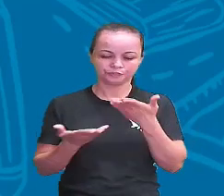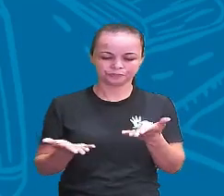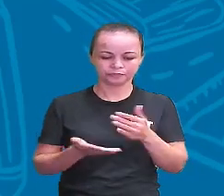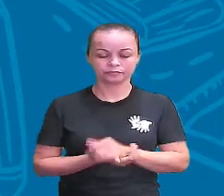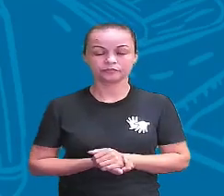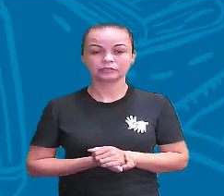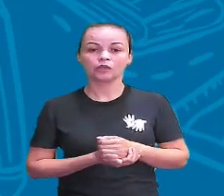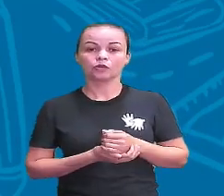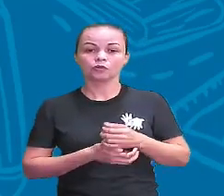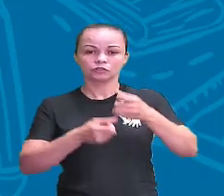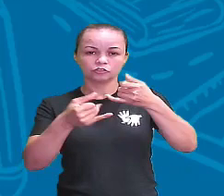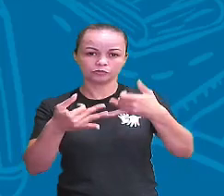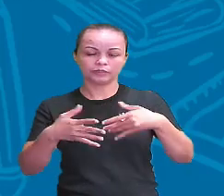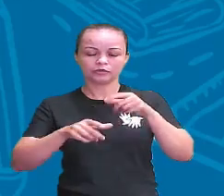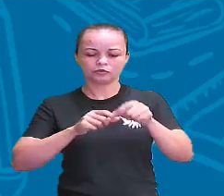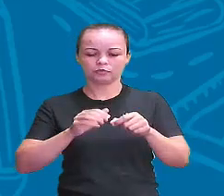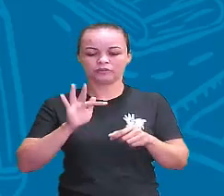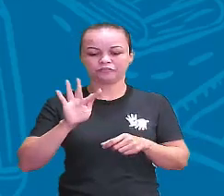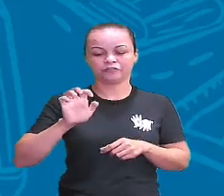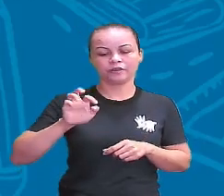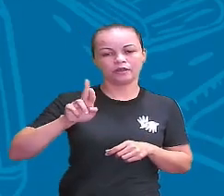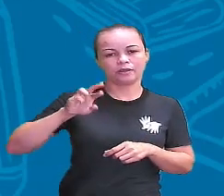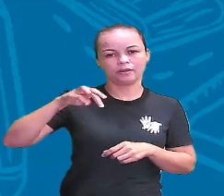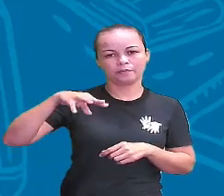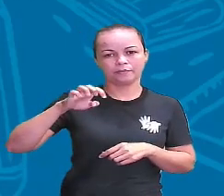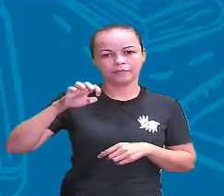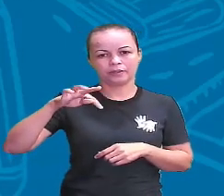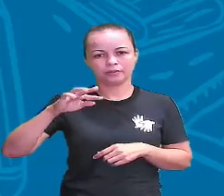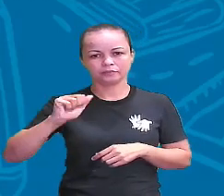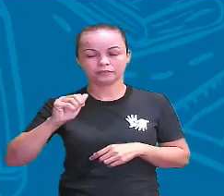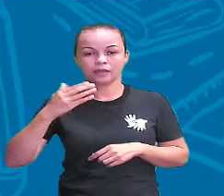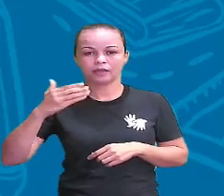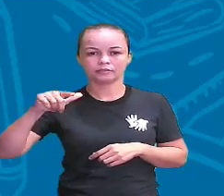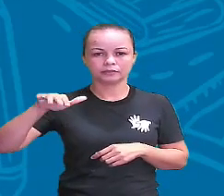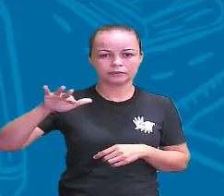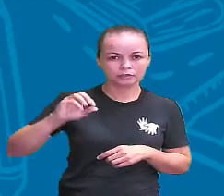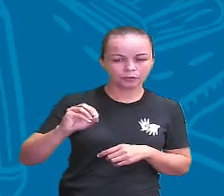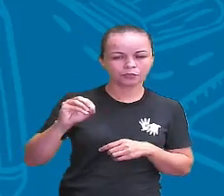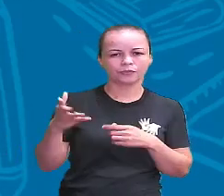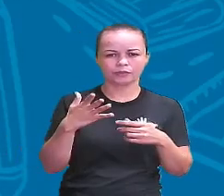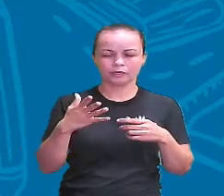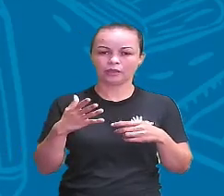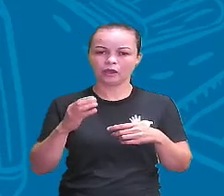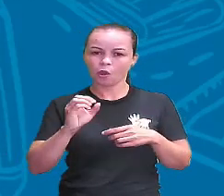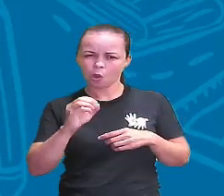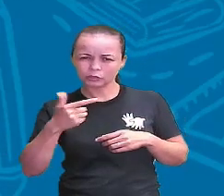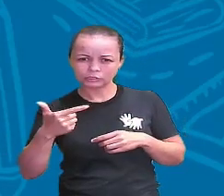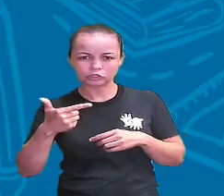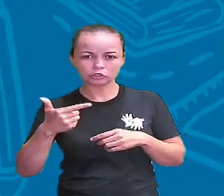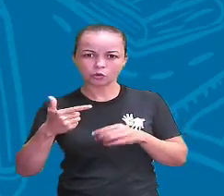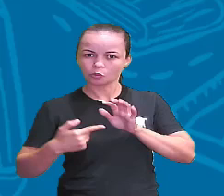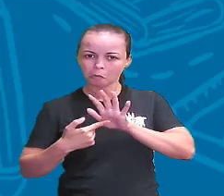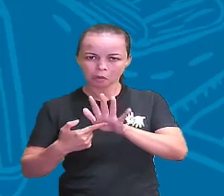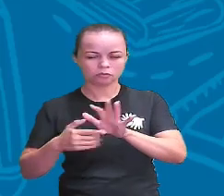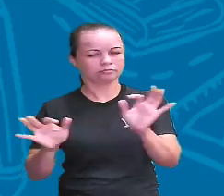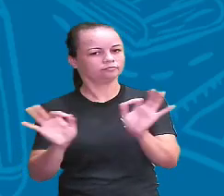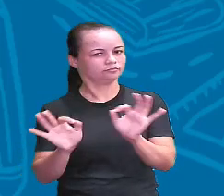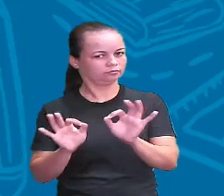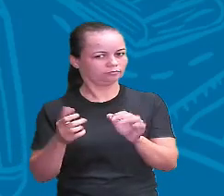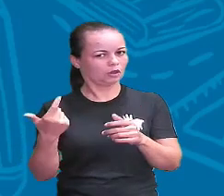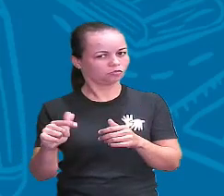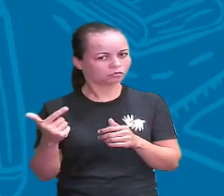de fermentação, essa fermentação, pense, não vai ter a presença de oxigênio, tá? E vai ser um tipo